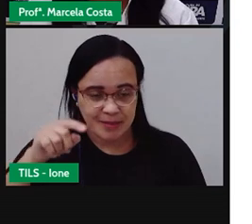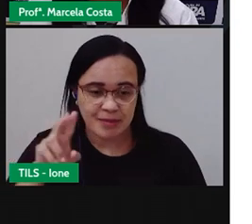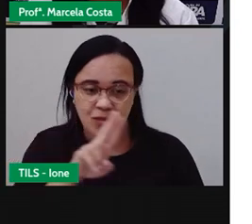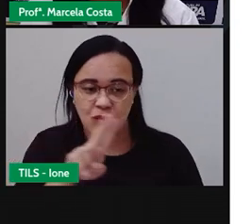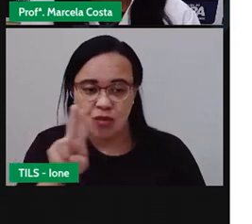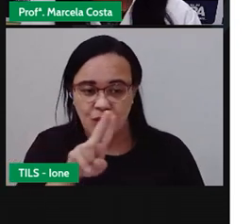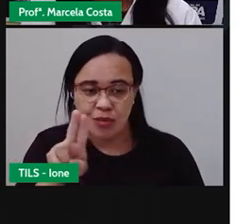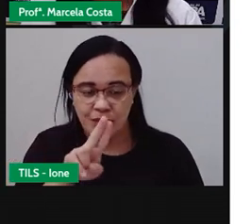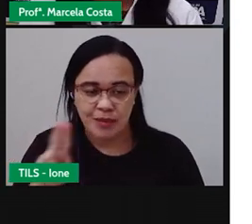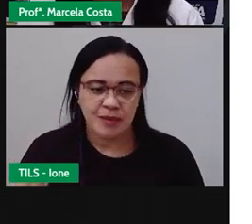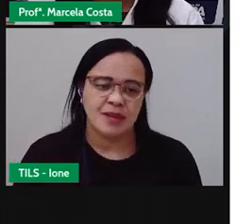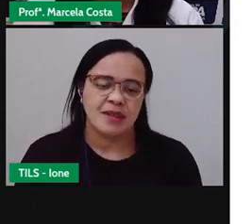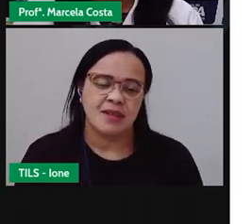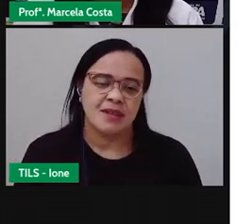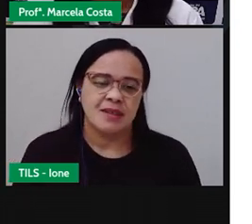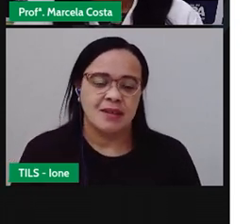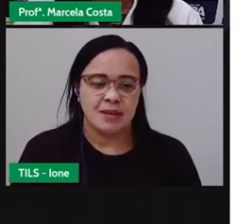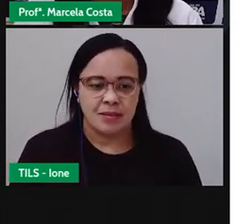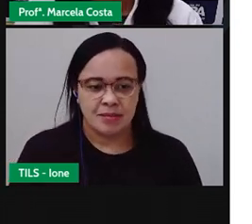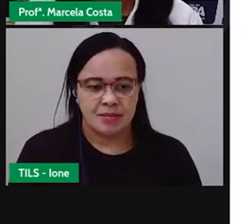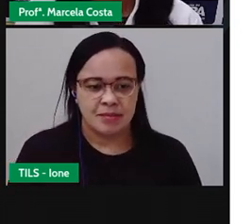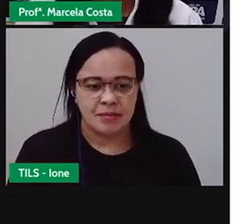E aí